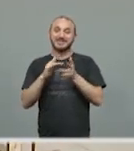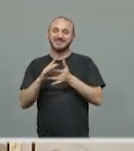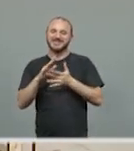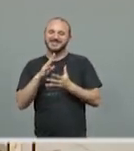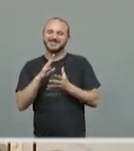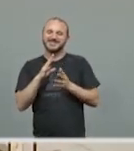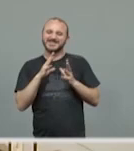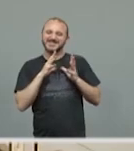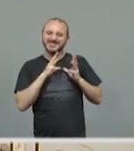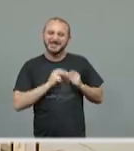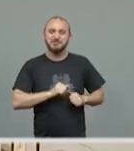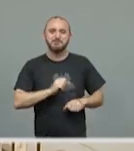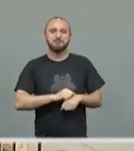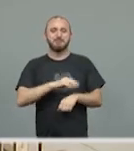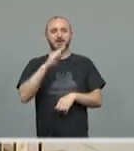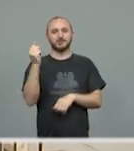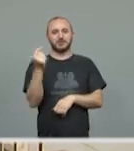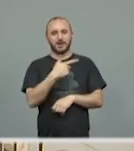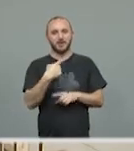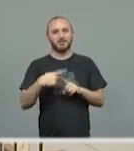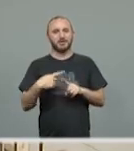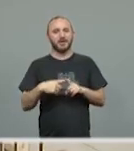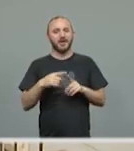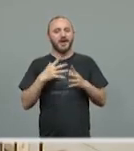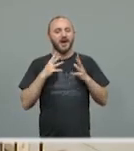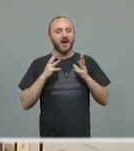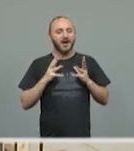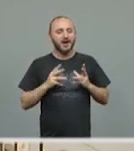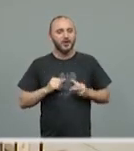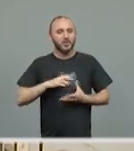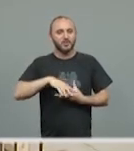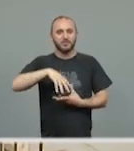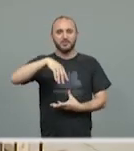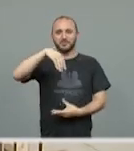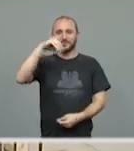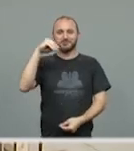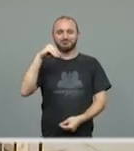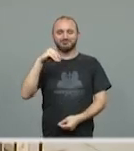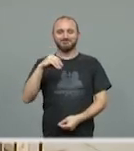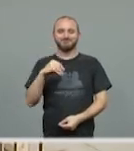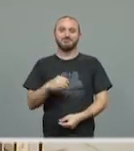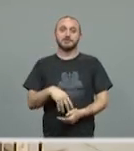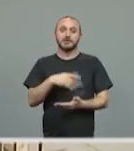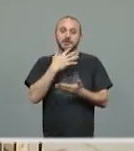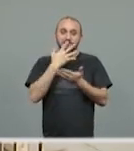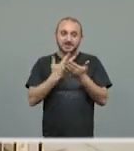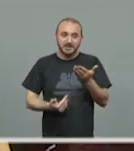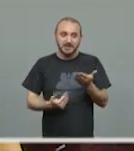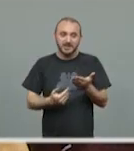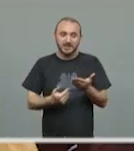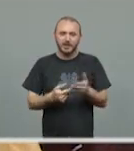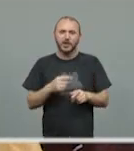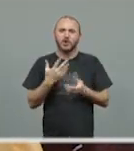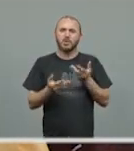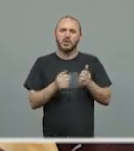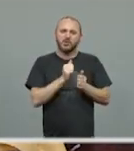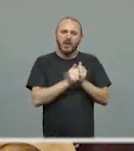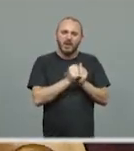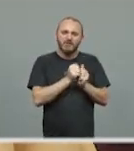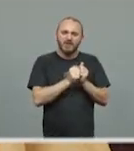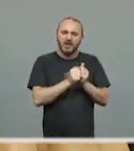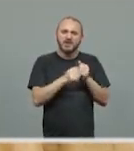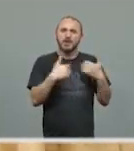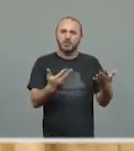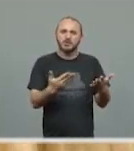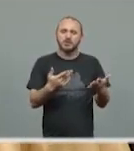alma lavada no sangue do cordeiro. Lavada quando? Quando